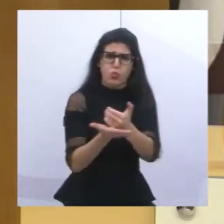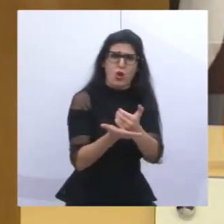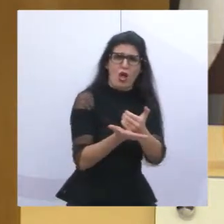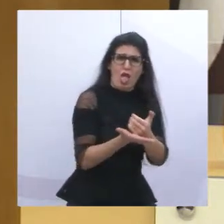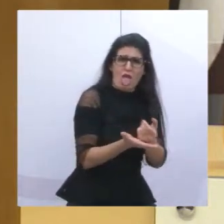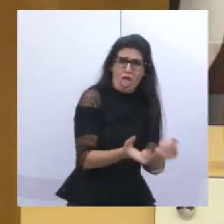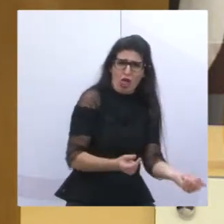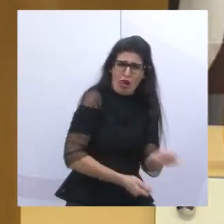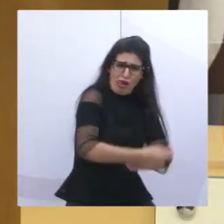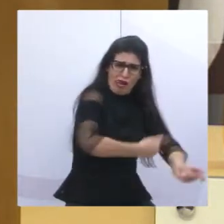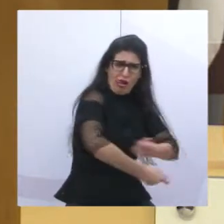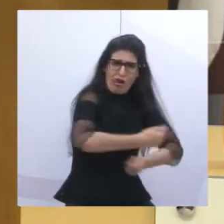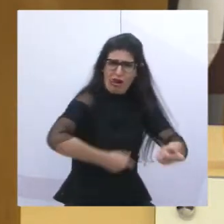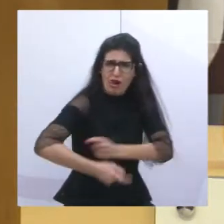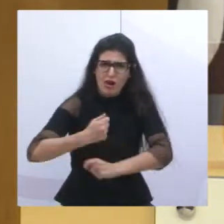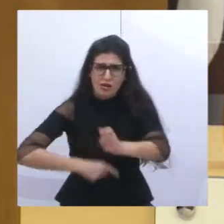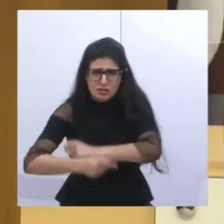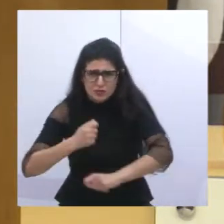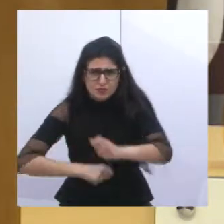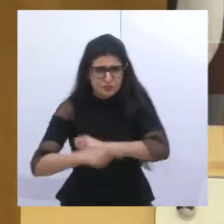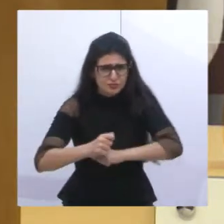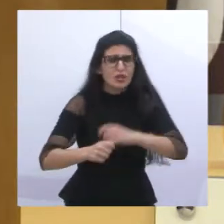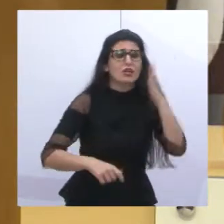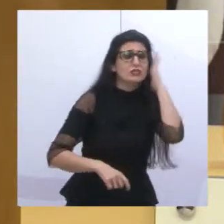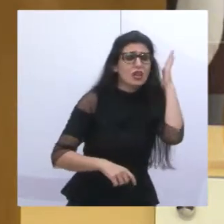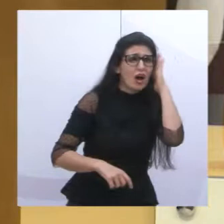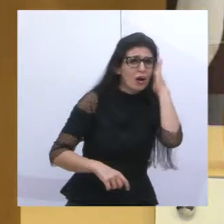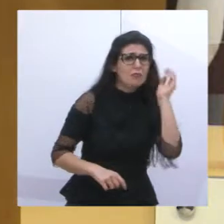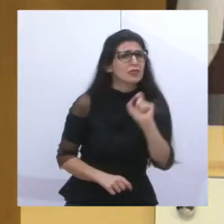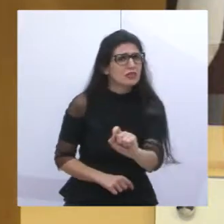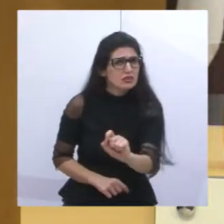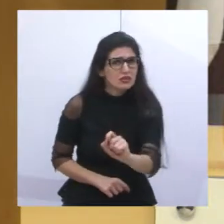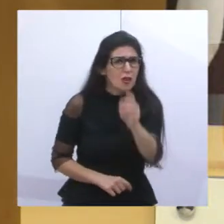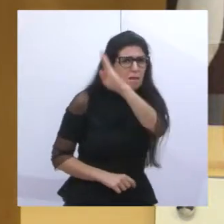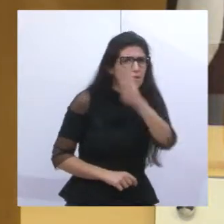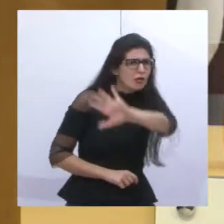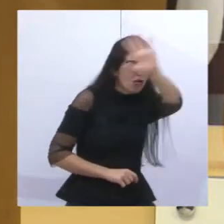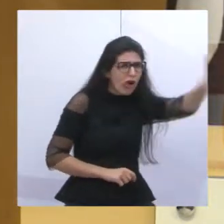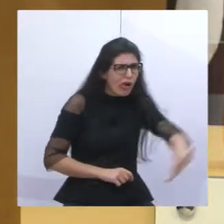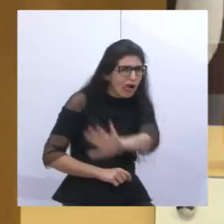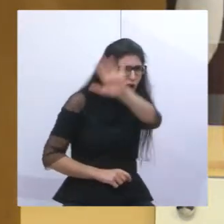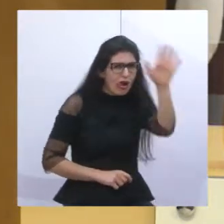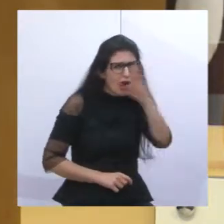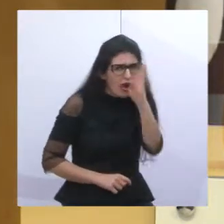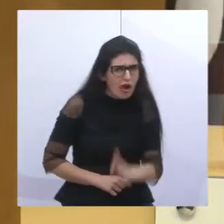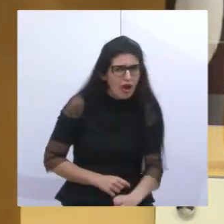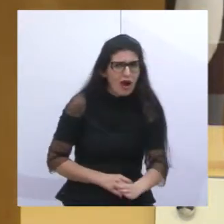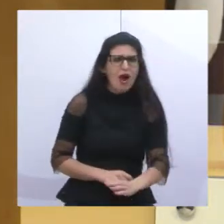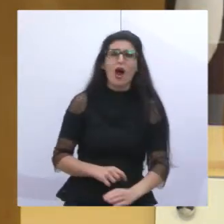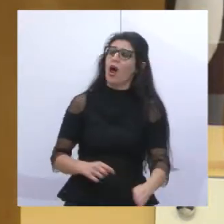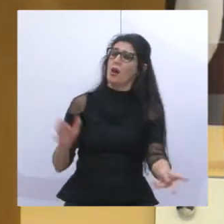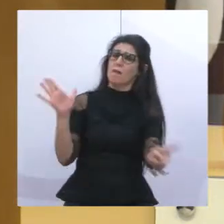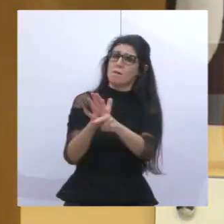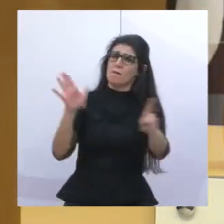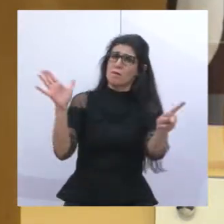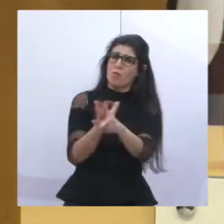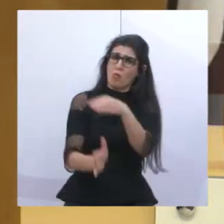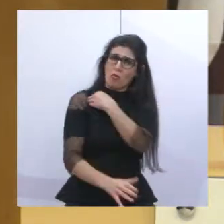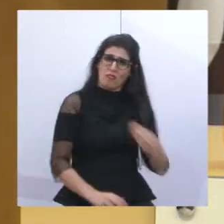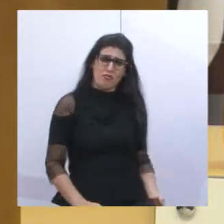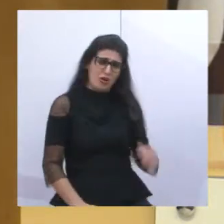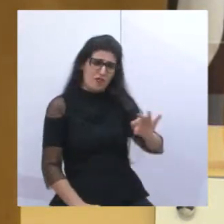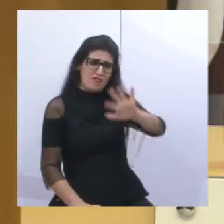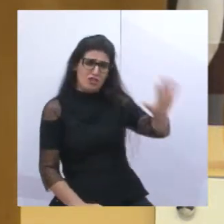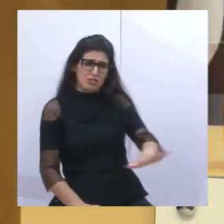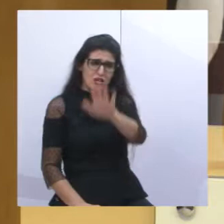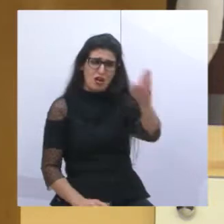a maior parte do bolo financeiro de impostos fica onde? No Estado e no governo federal. E quem